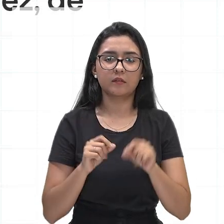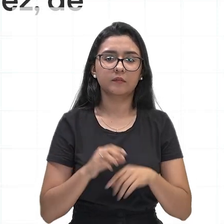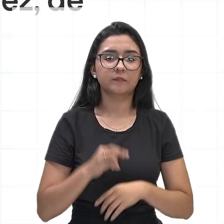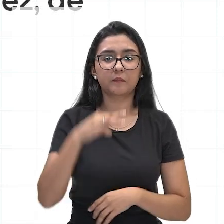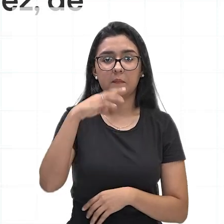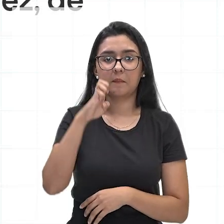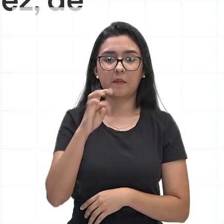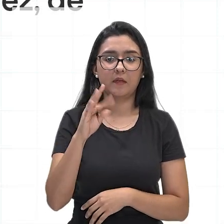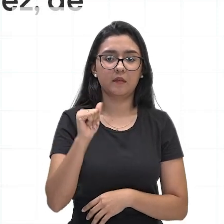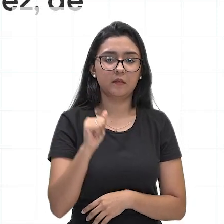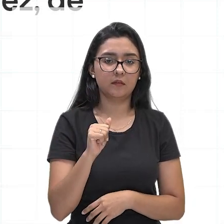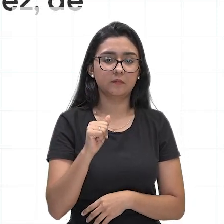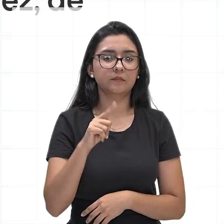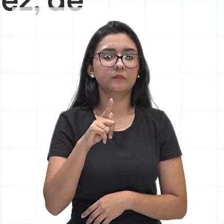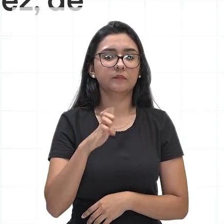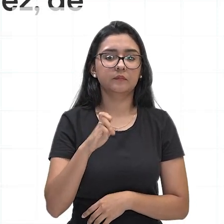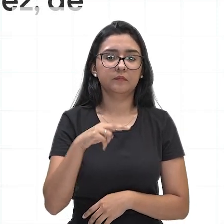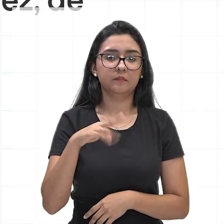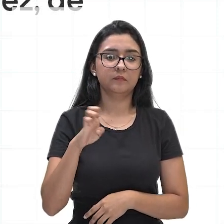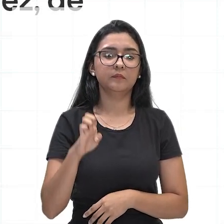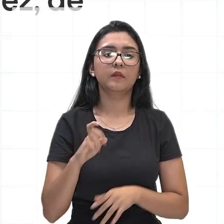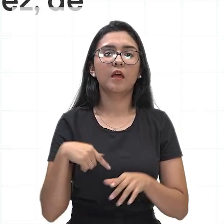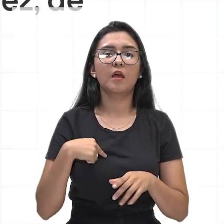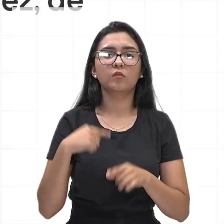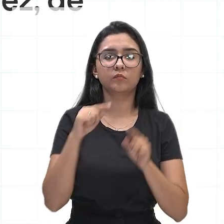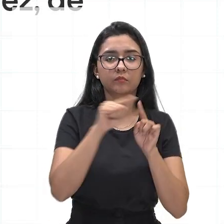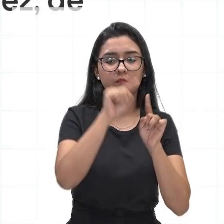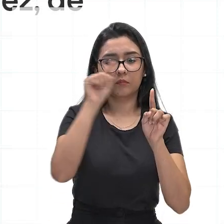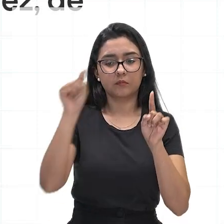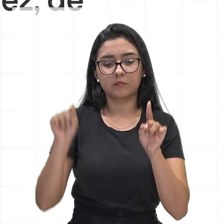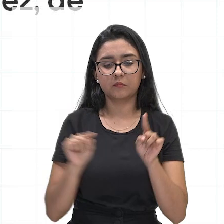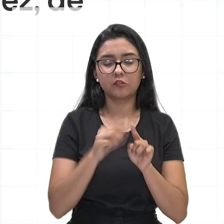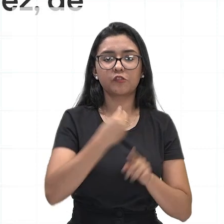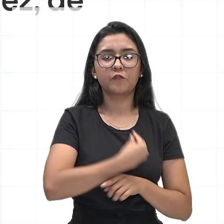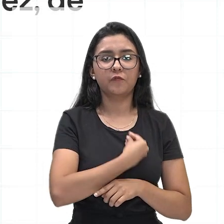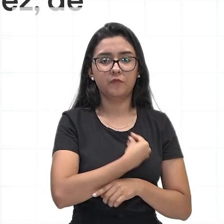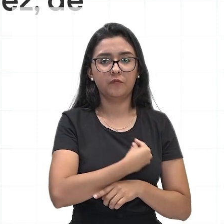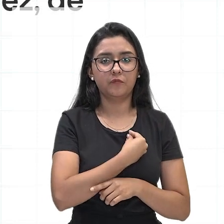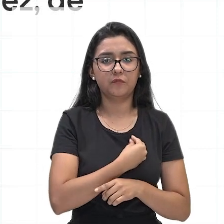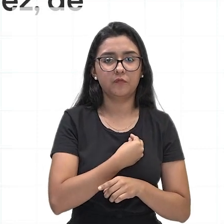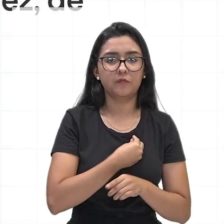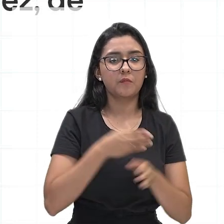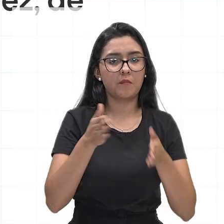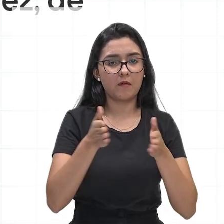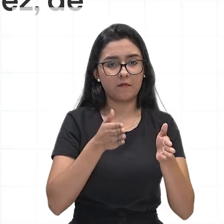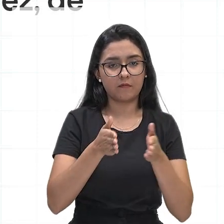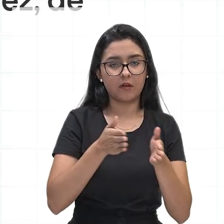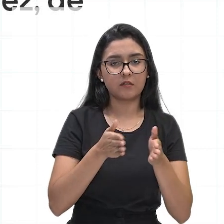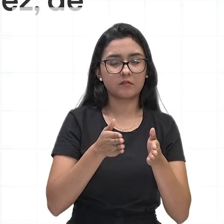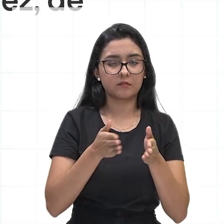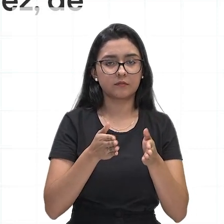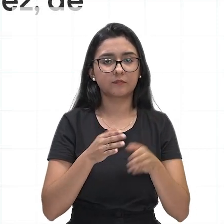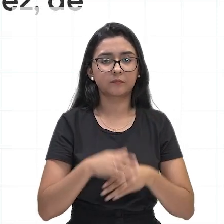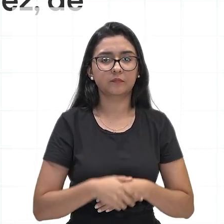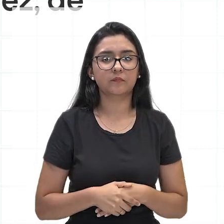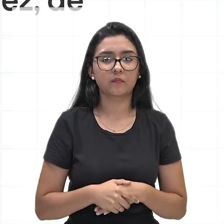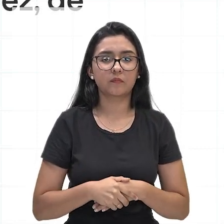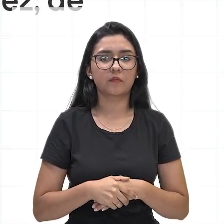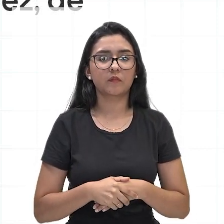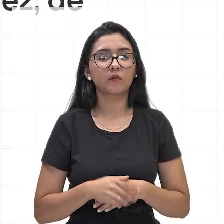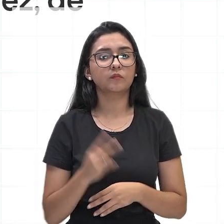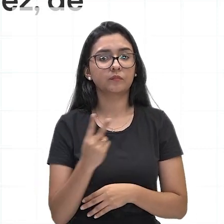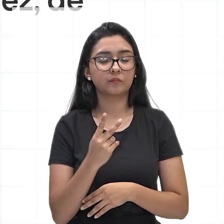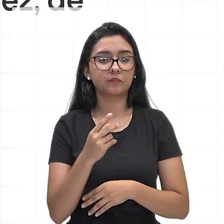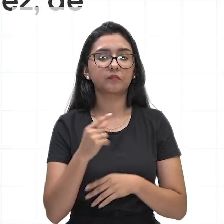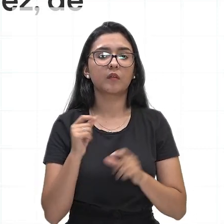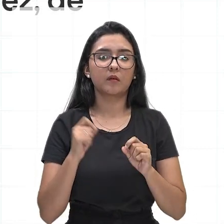de metagênese, ou seja, um ciclo de vida que alterna aí entre uma fase assexuada, em que os